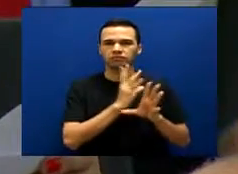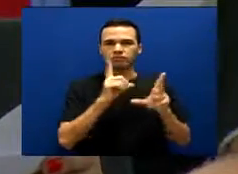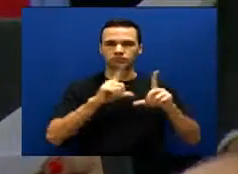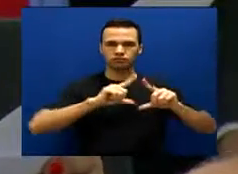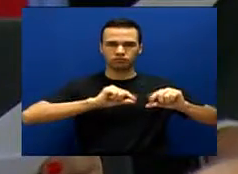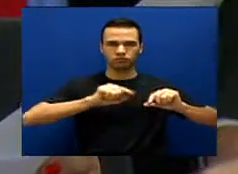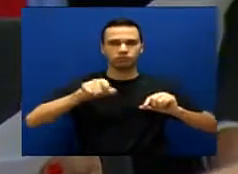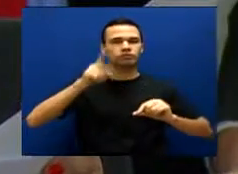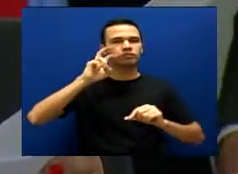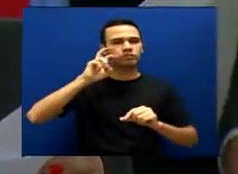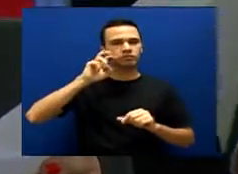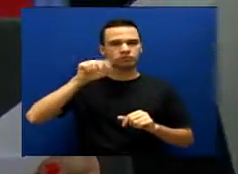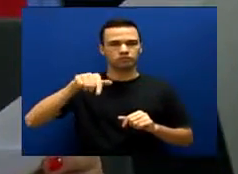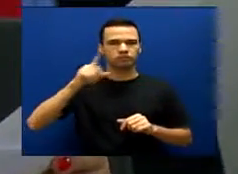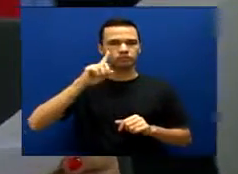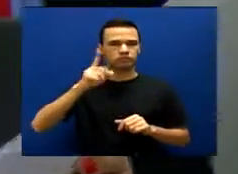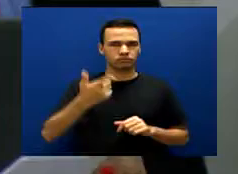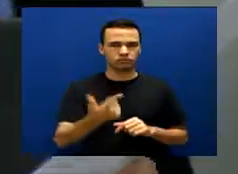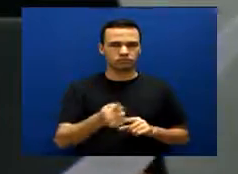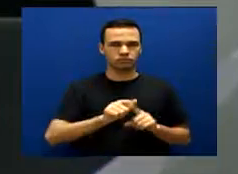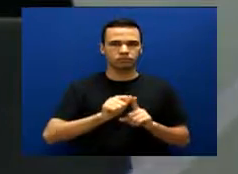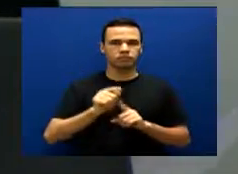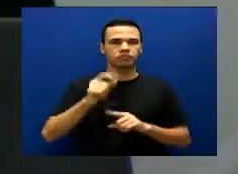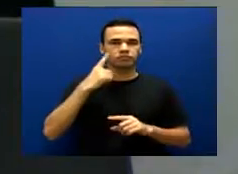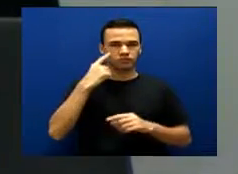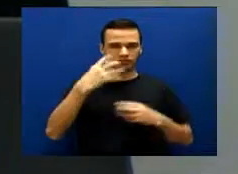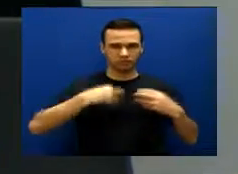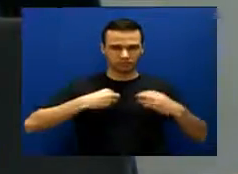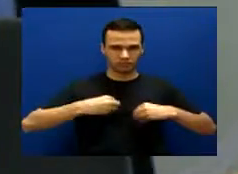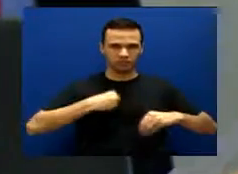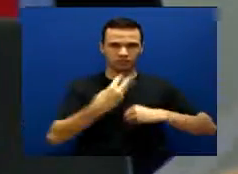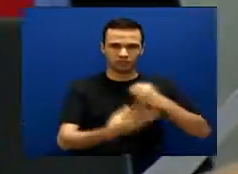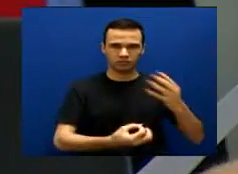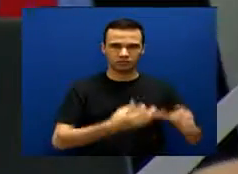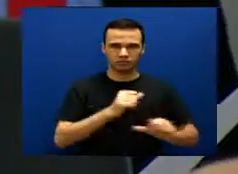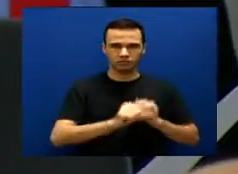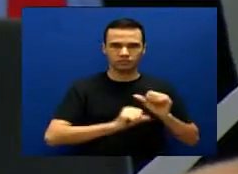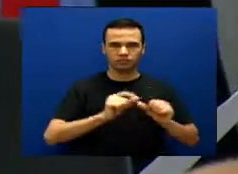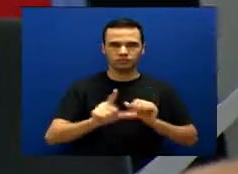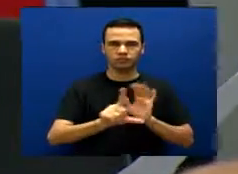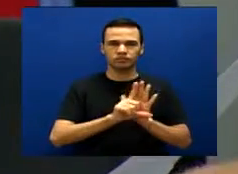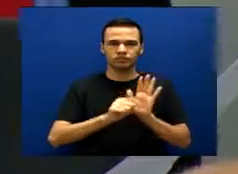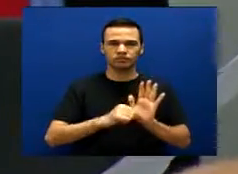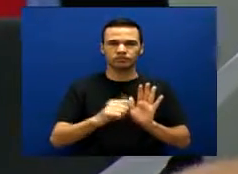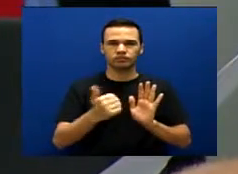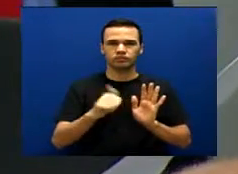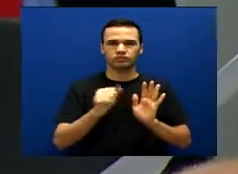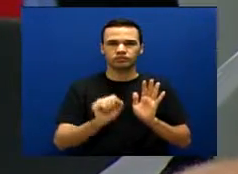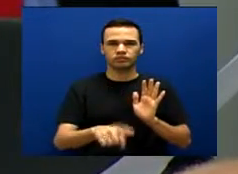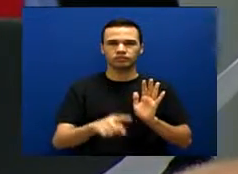nesta quinta, dia 27, comemora-se o Dia Nacional de Doação de Órgãos, instituído pela Lei